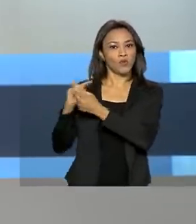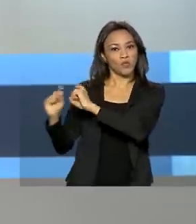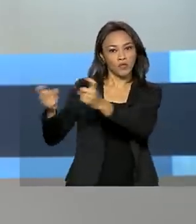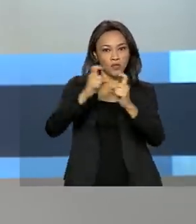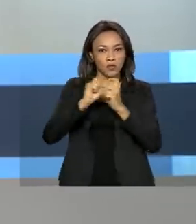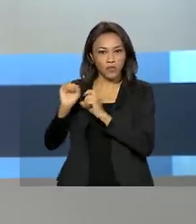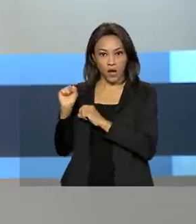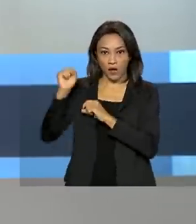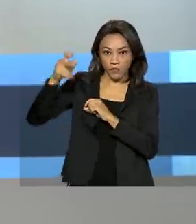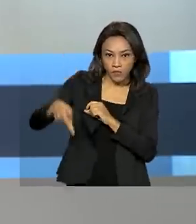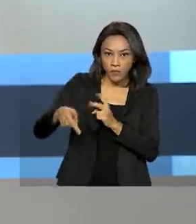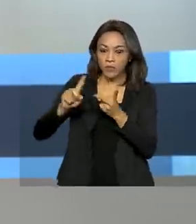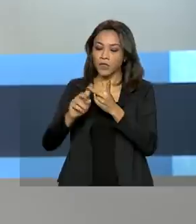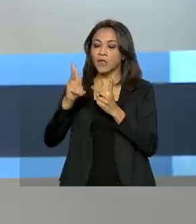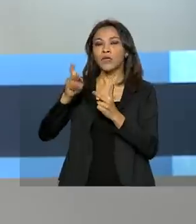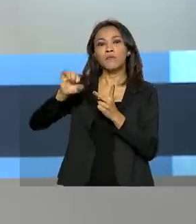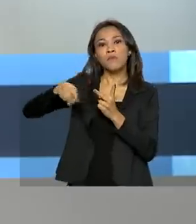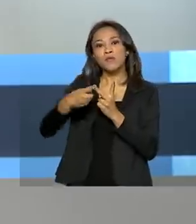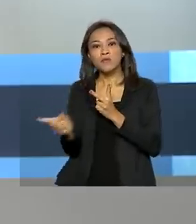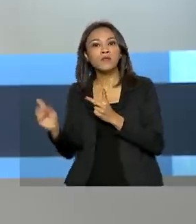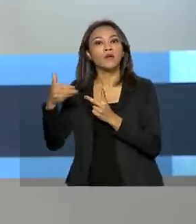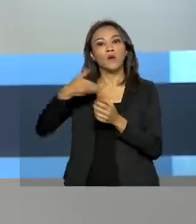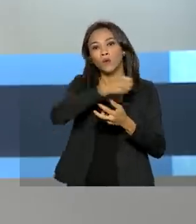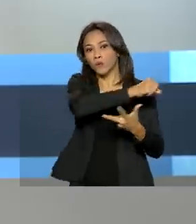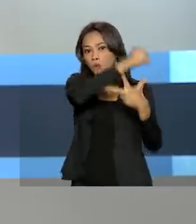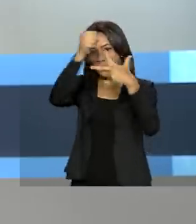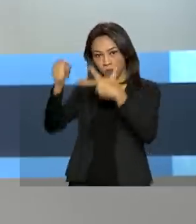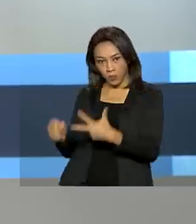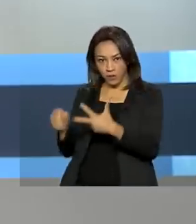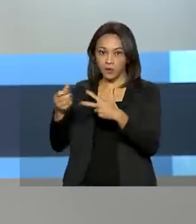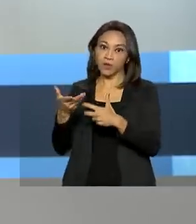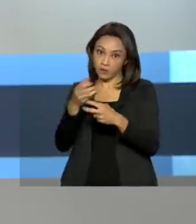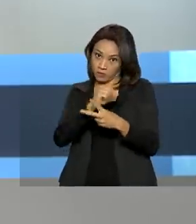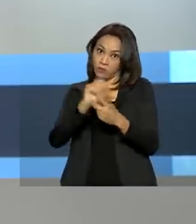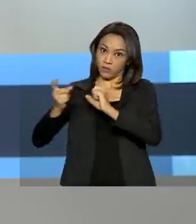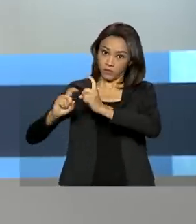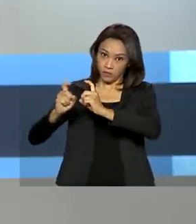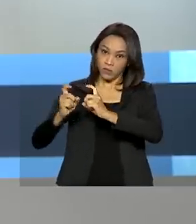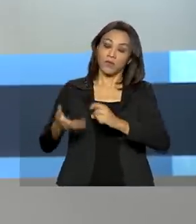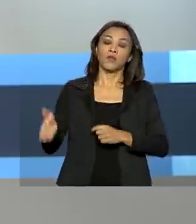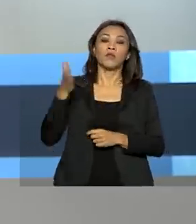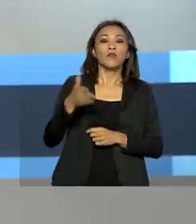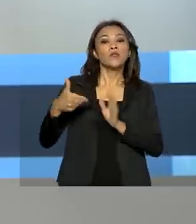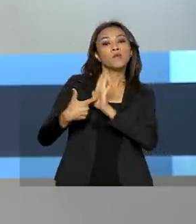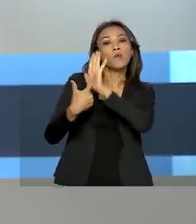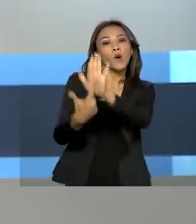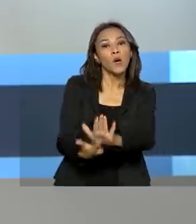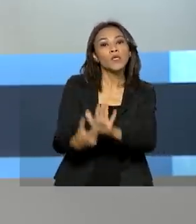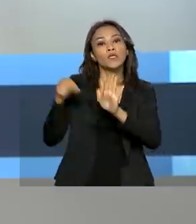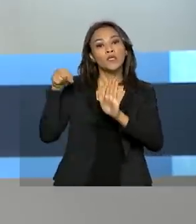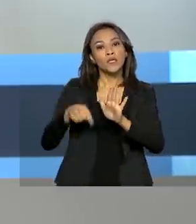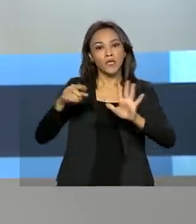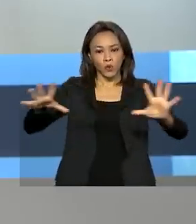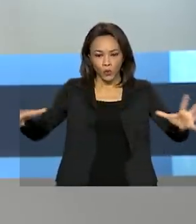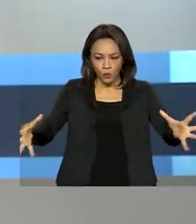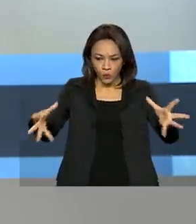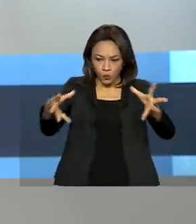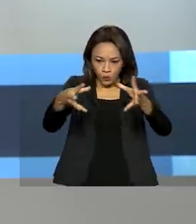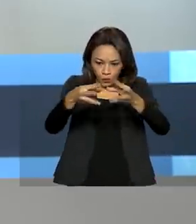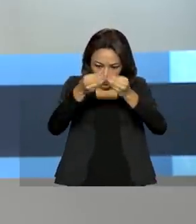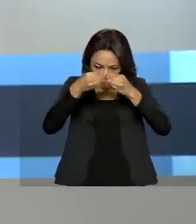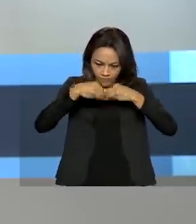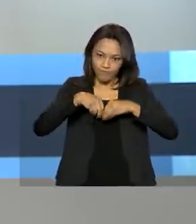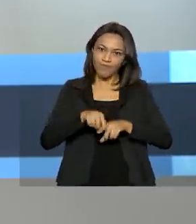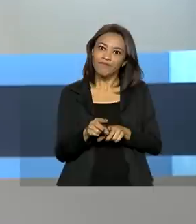aposentadorias e pensões dos poderes da União. Projeções da área econômica apontam que a administração unificada deve